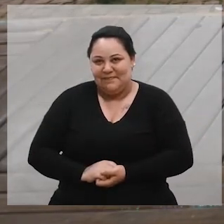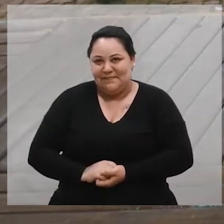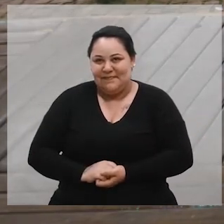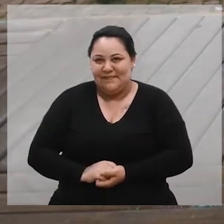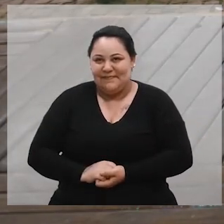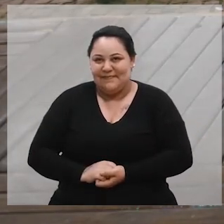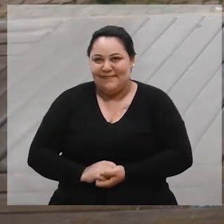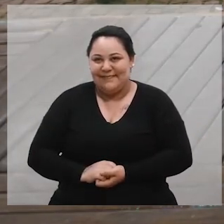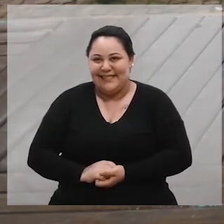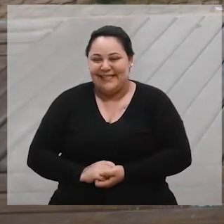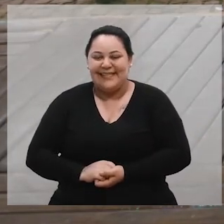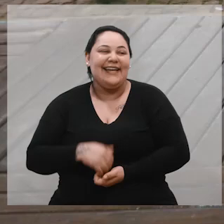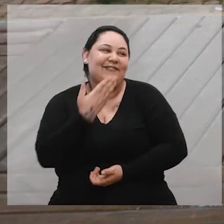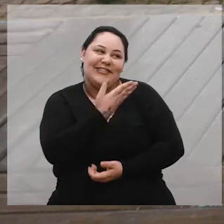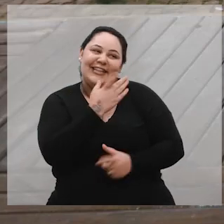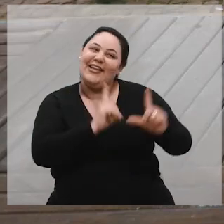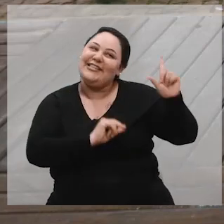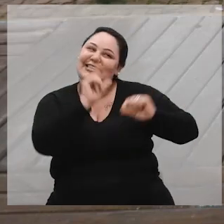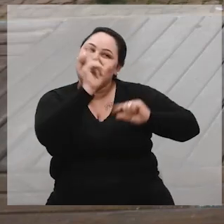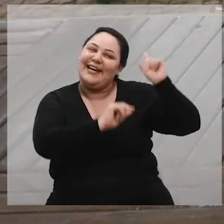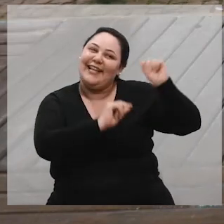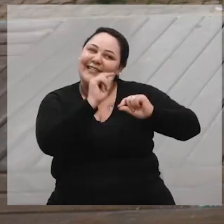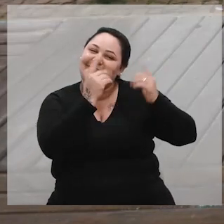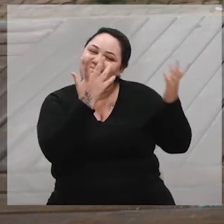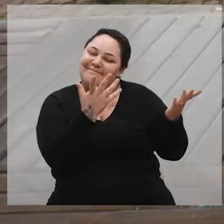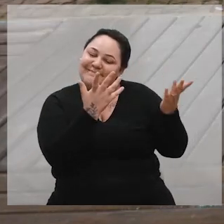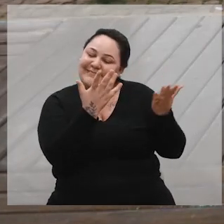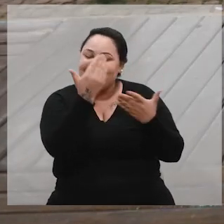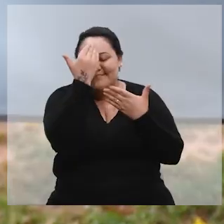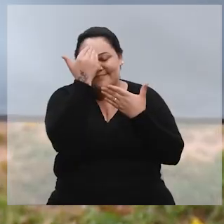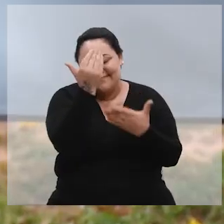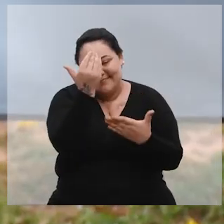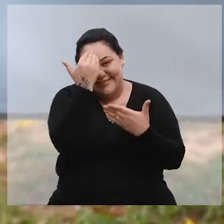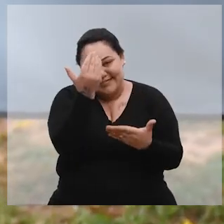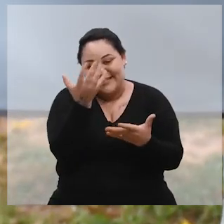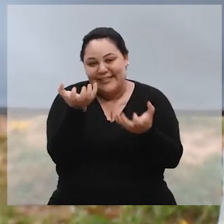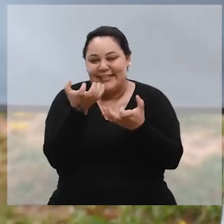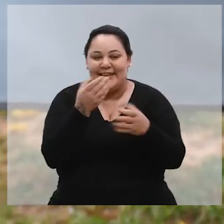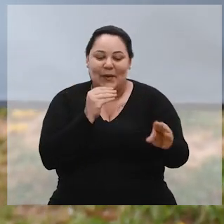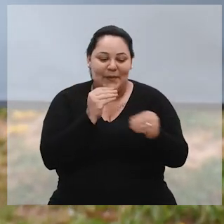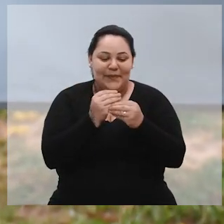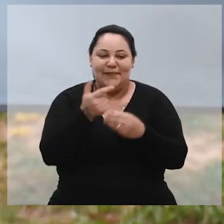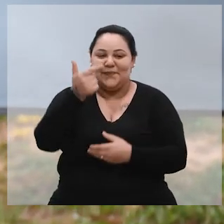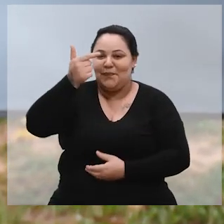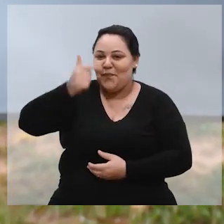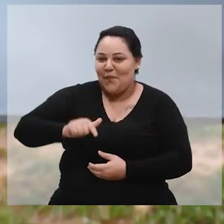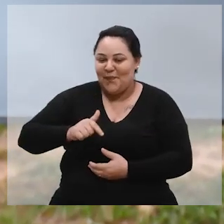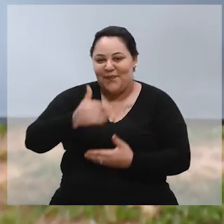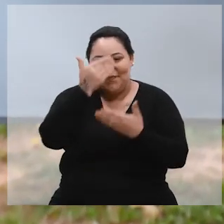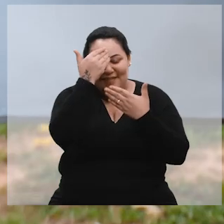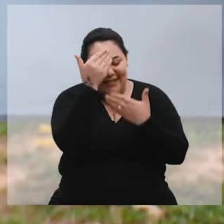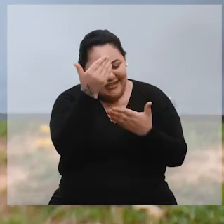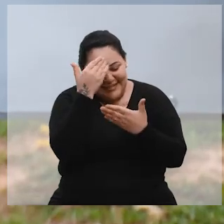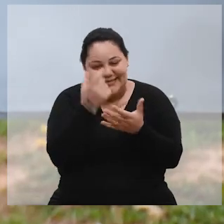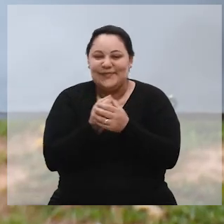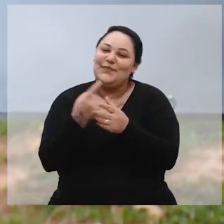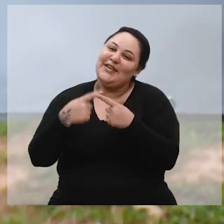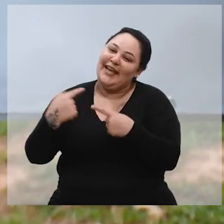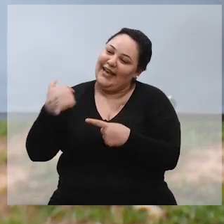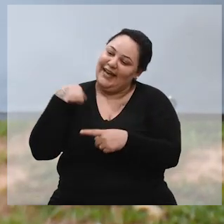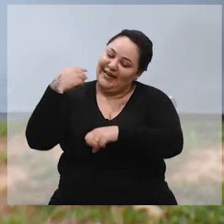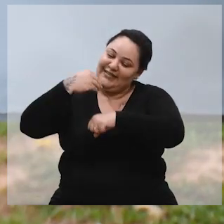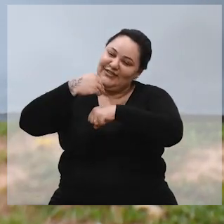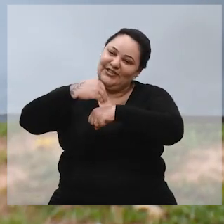Né? Eu só posso agradecer. Isso eu gostaria de mais uma vez reiterar os meus agradecimentos por ter sido